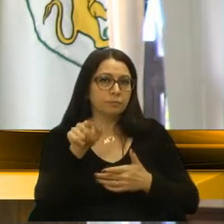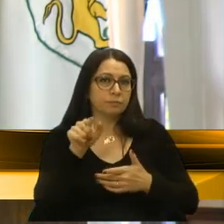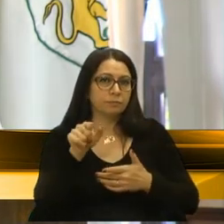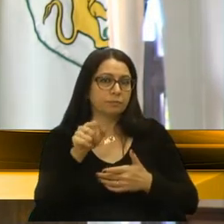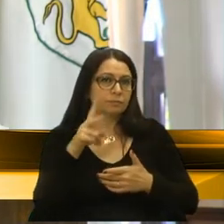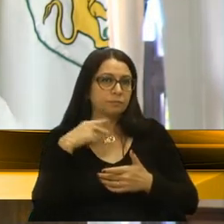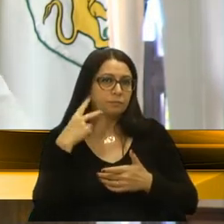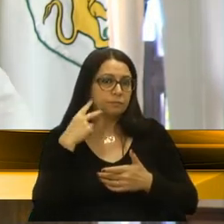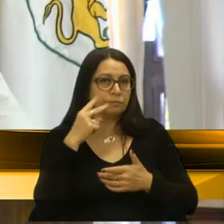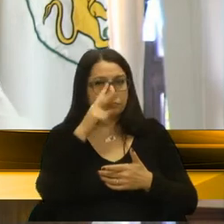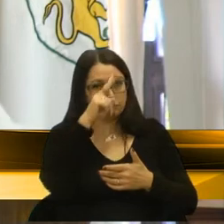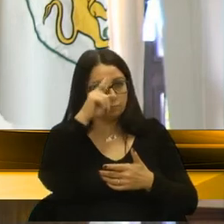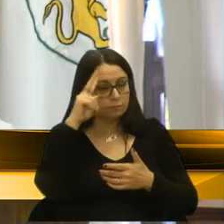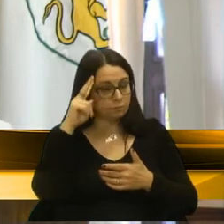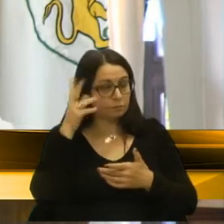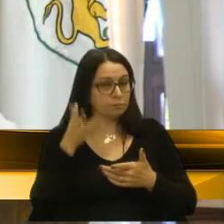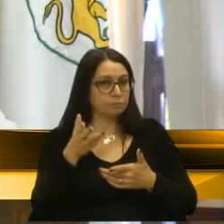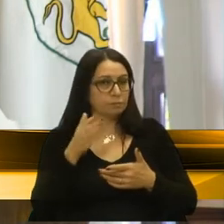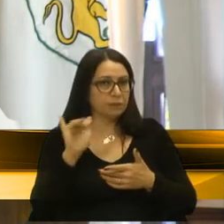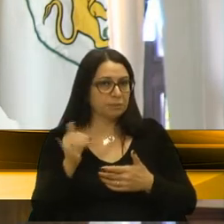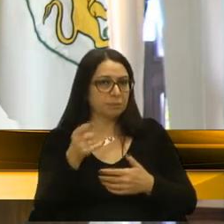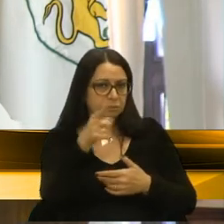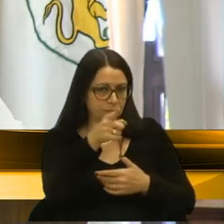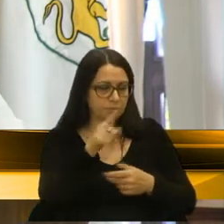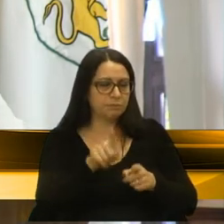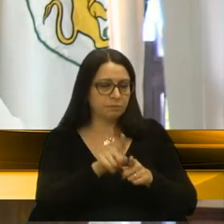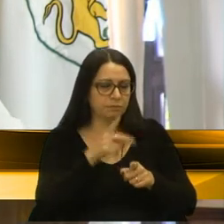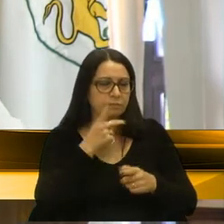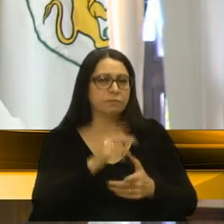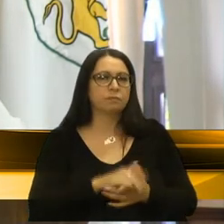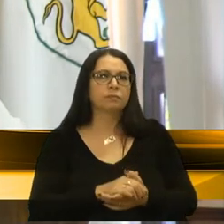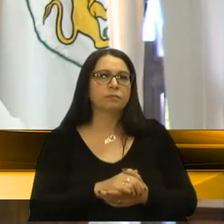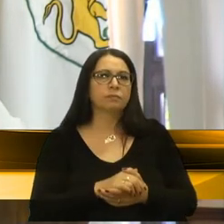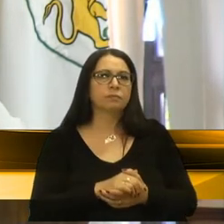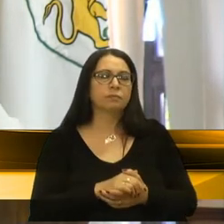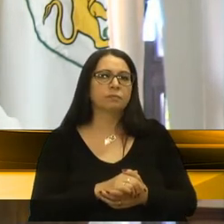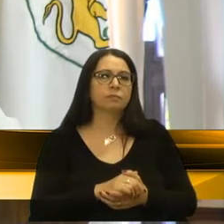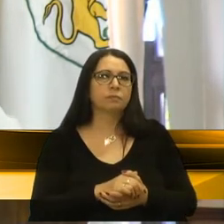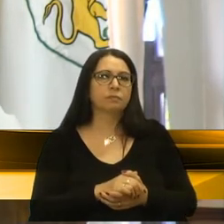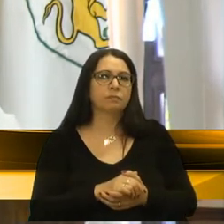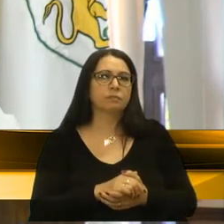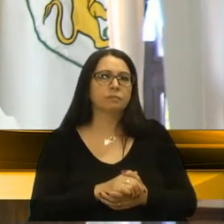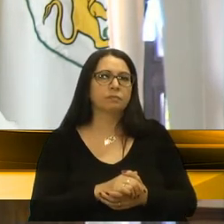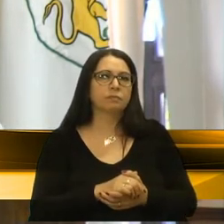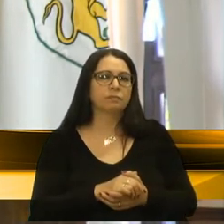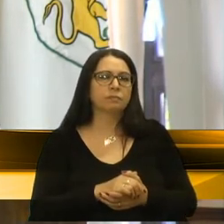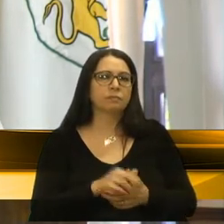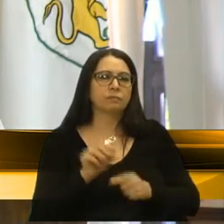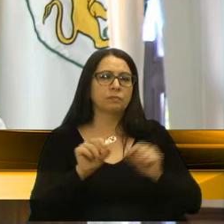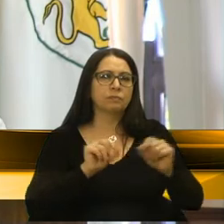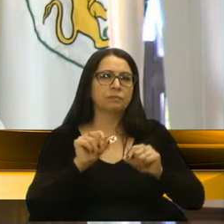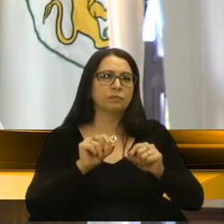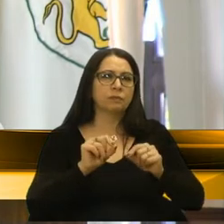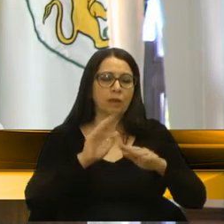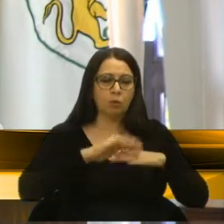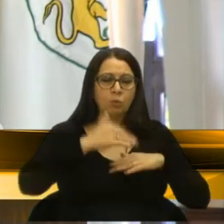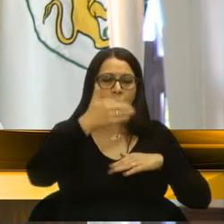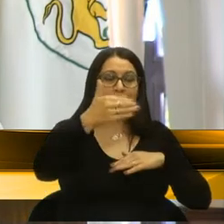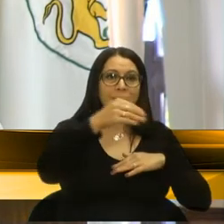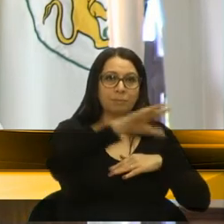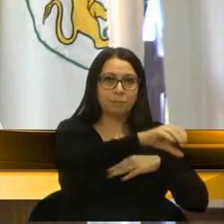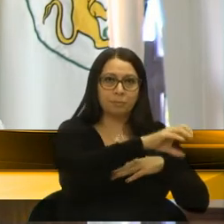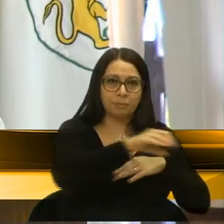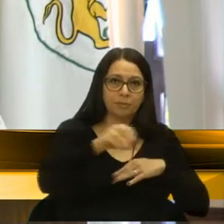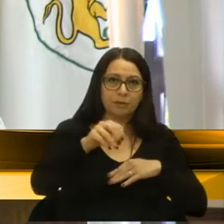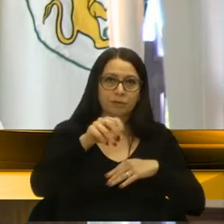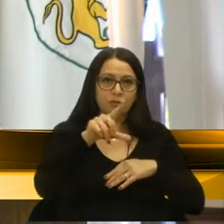vereador Velocino Ex, agora aproveito para fazer para o senhor, que é sobre aquela instalação daqueles containers para